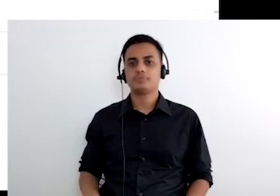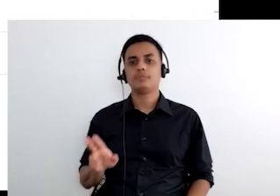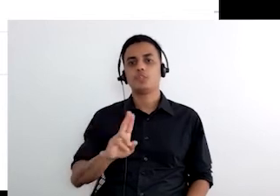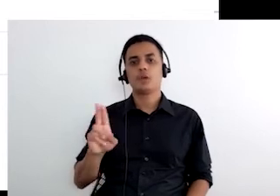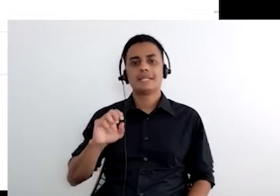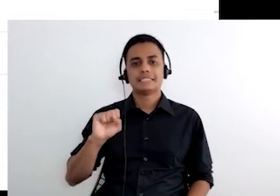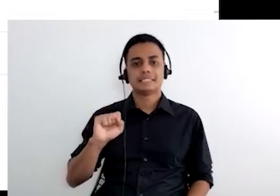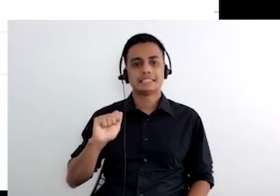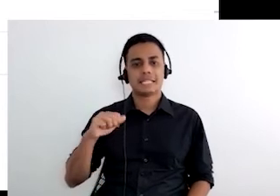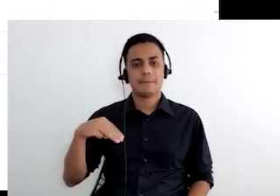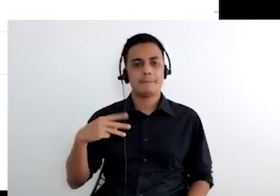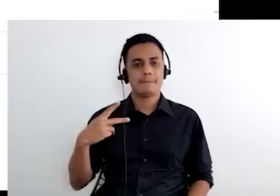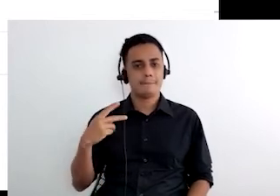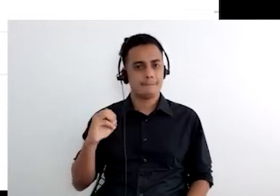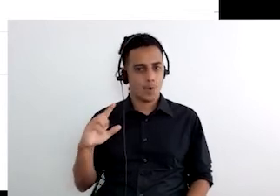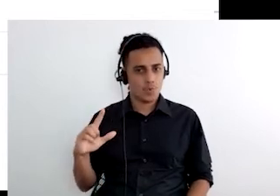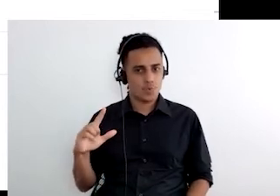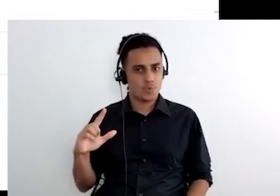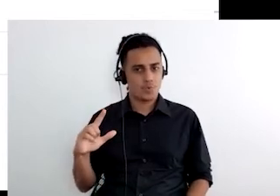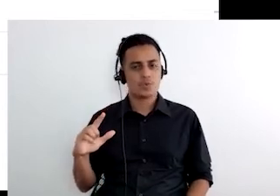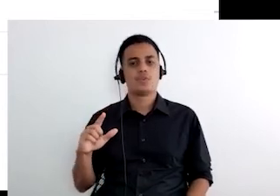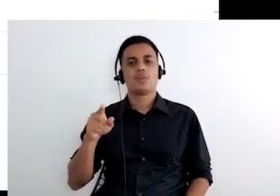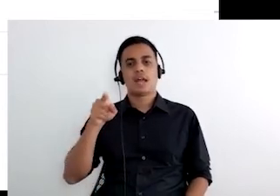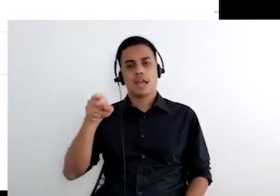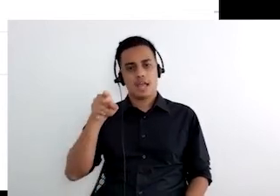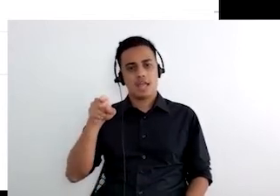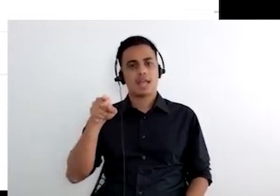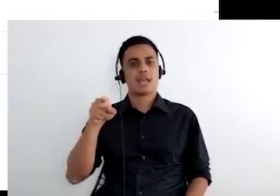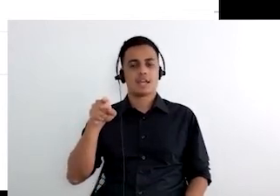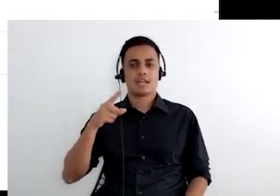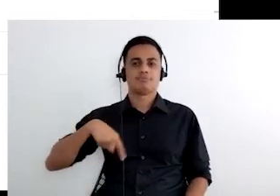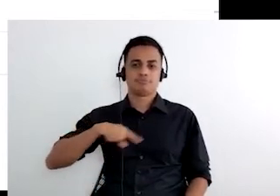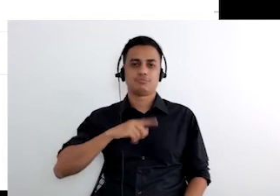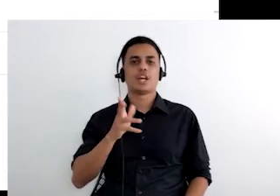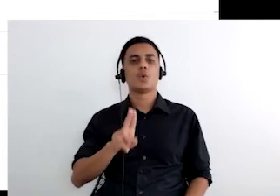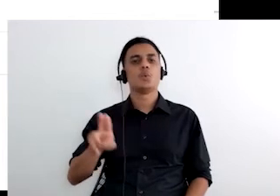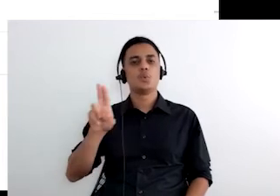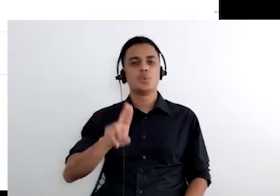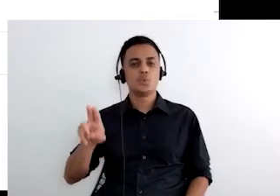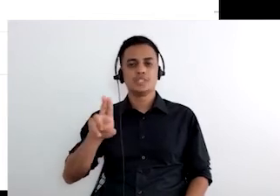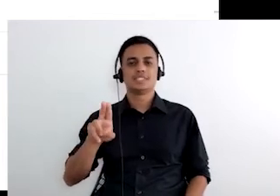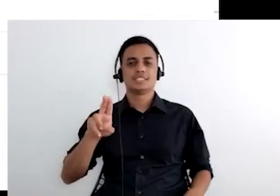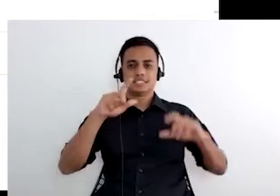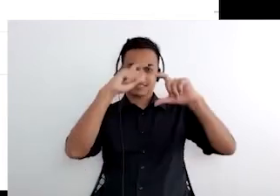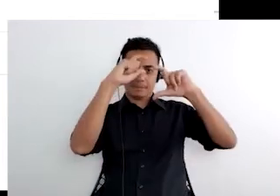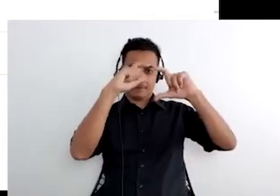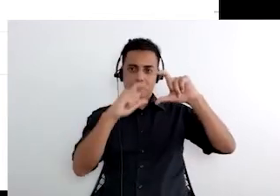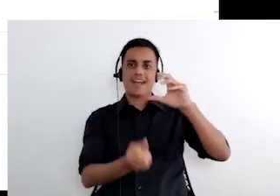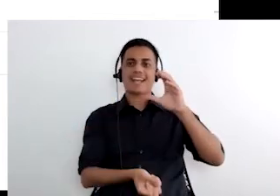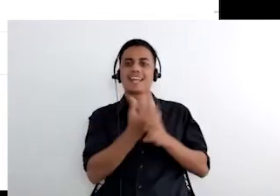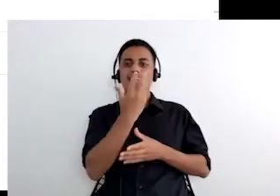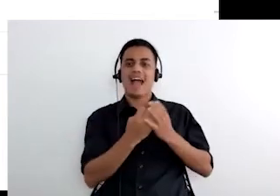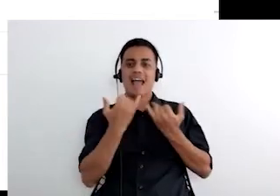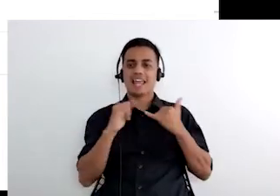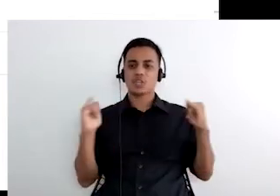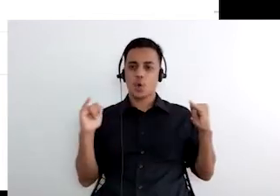Sample é a forma como a gente vai colocar... Até agora a gente tem usado recursos de criação eletrônica